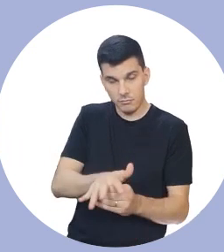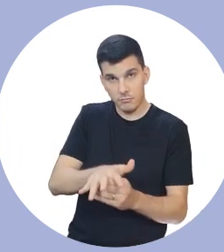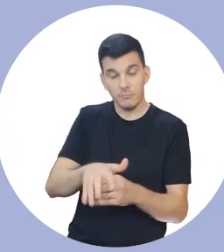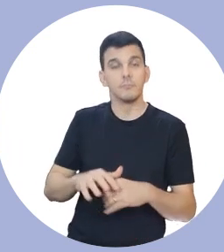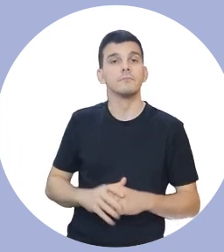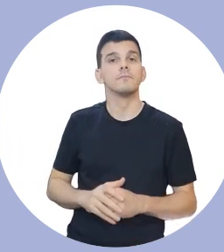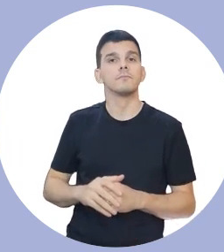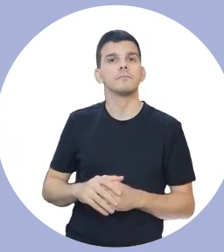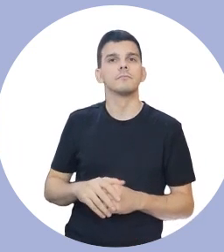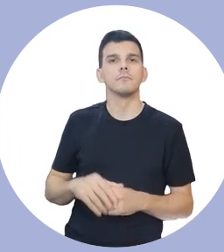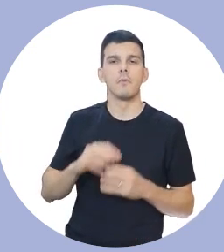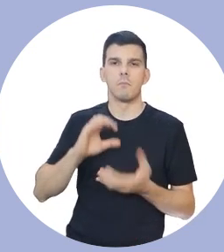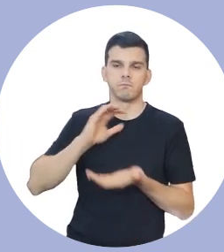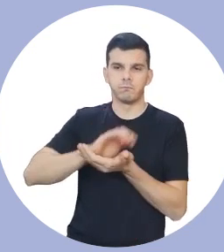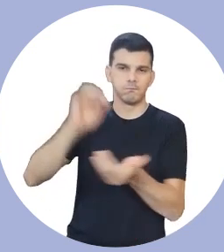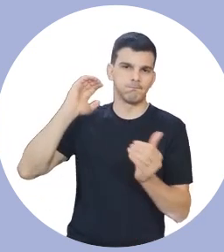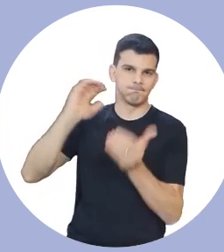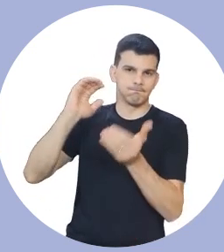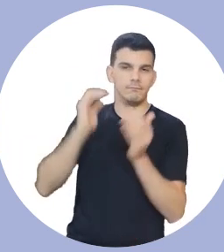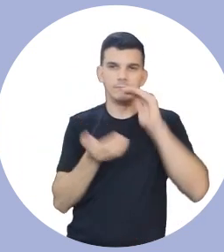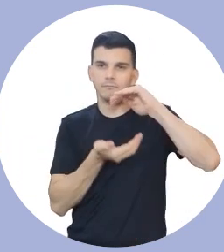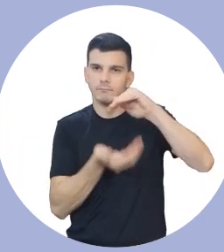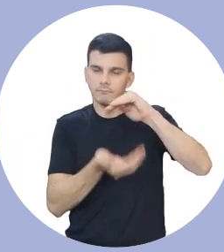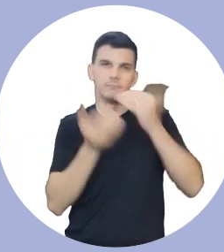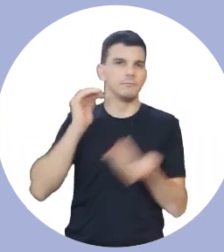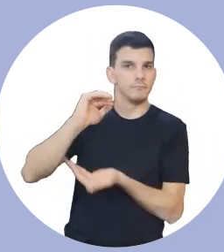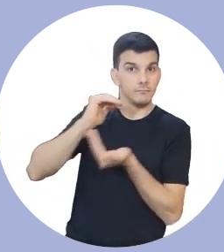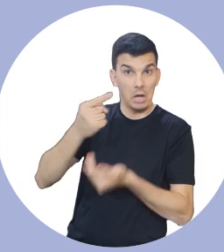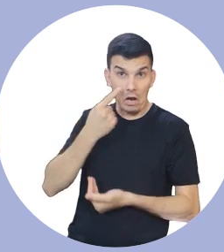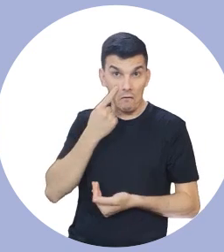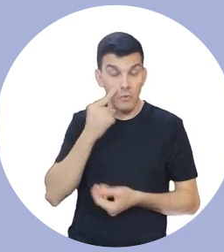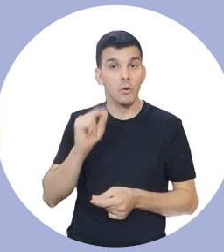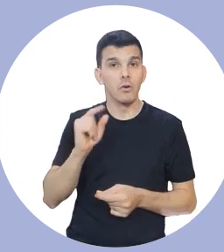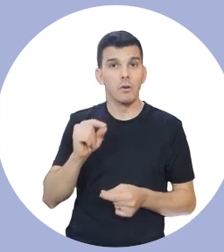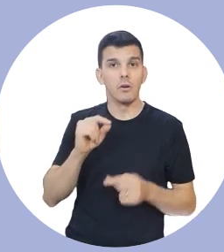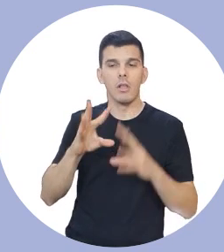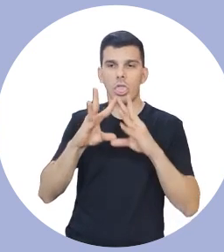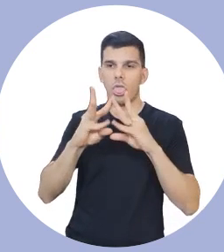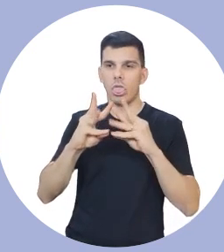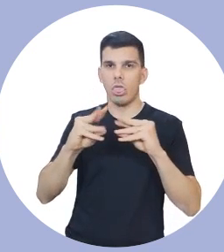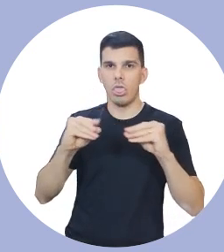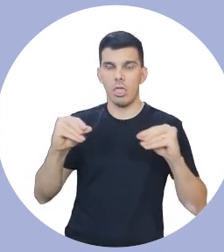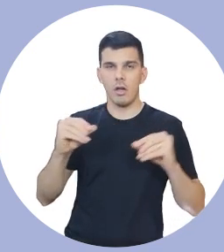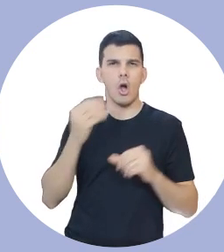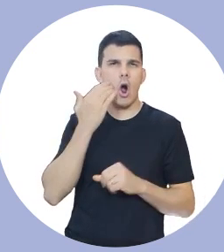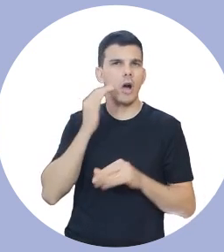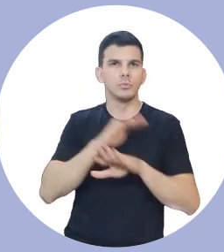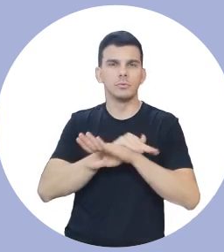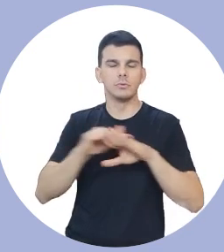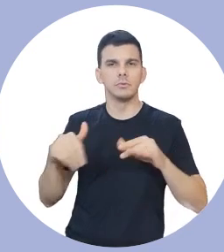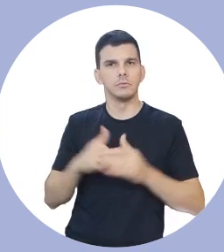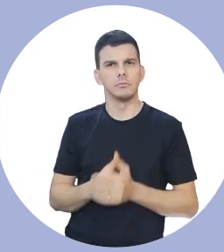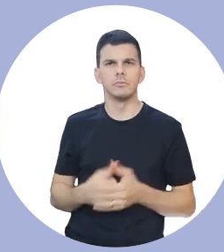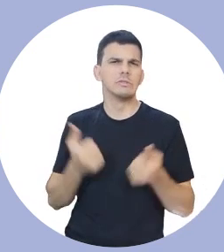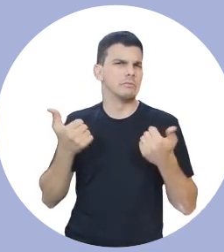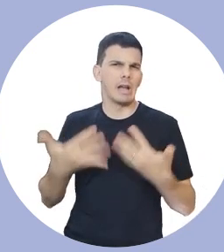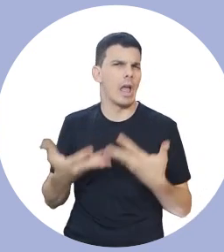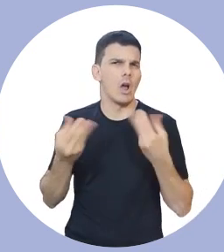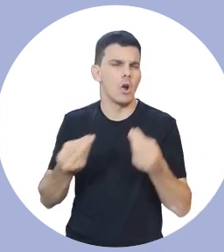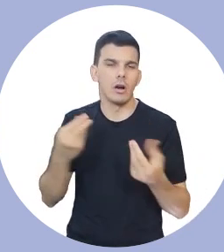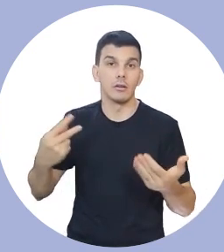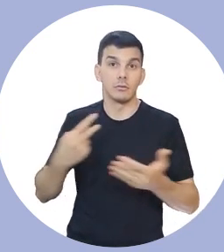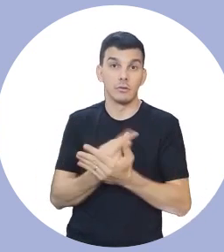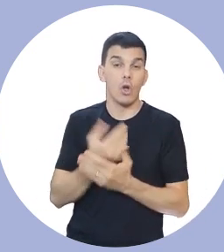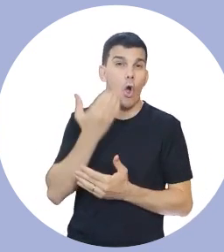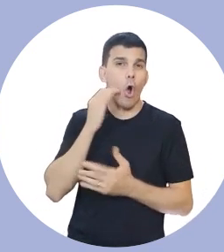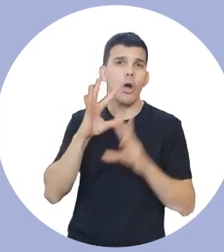foi tampado. Em seguida, agitou-se o frasco, tampado, e observou-se o desaparecimento da cor rosa. A explicação